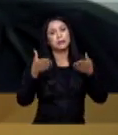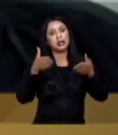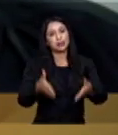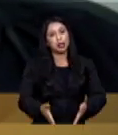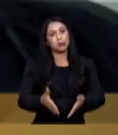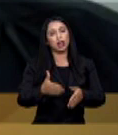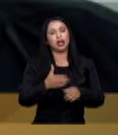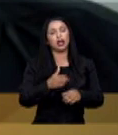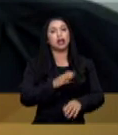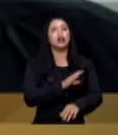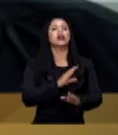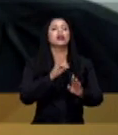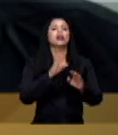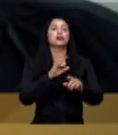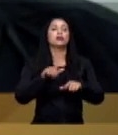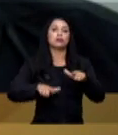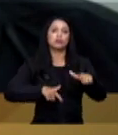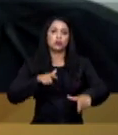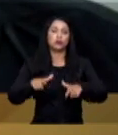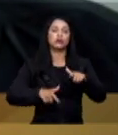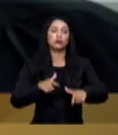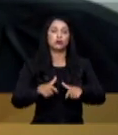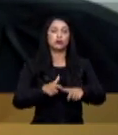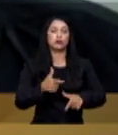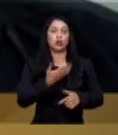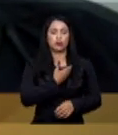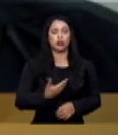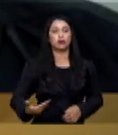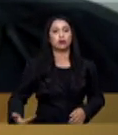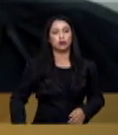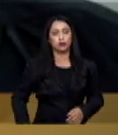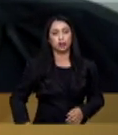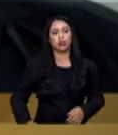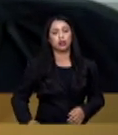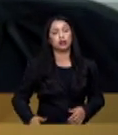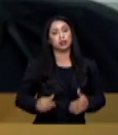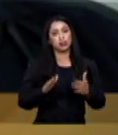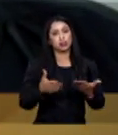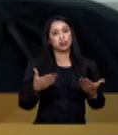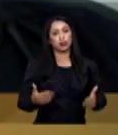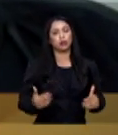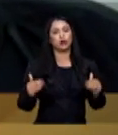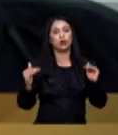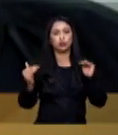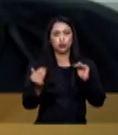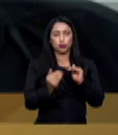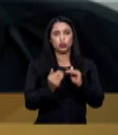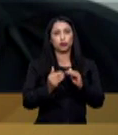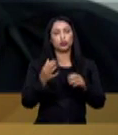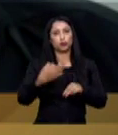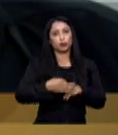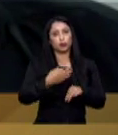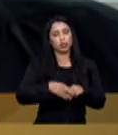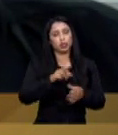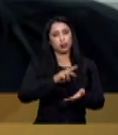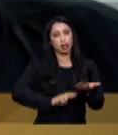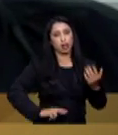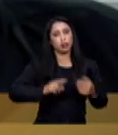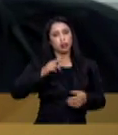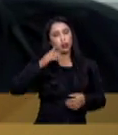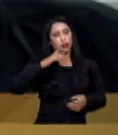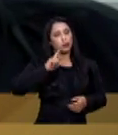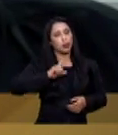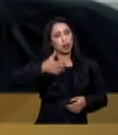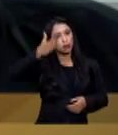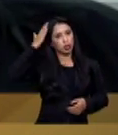administração pública. Artigo 37, inciso 2. Diante do exposto, senhor presidente, acompanho o ministro Marco Aureli, eminente relator, para com